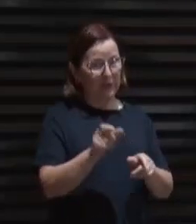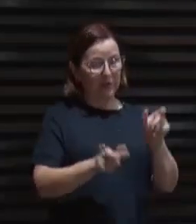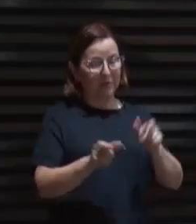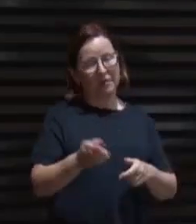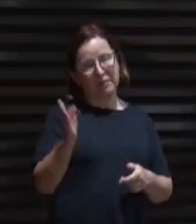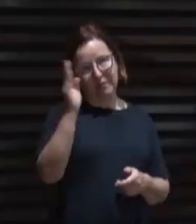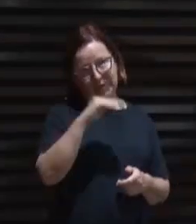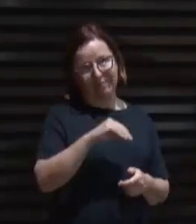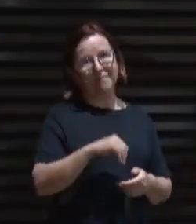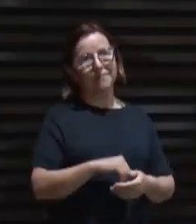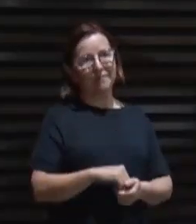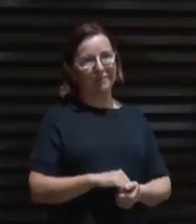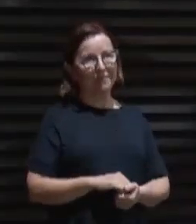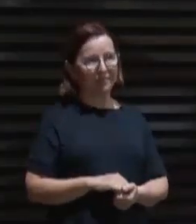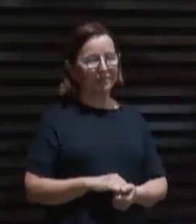Não quero.